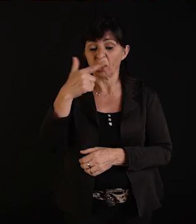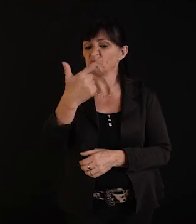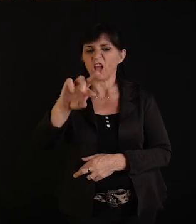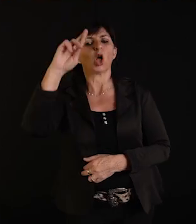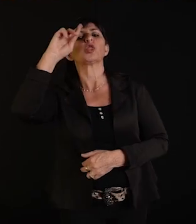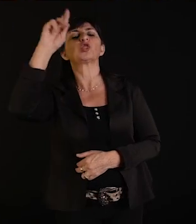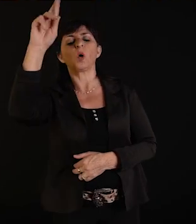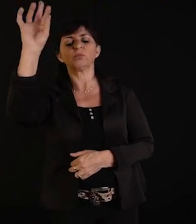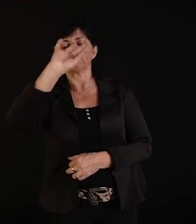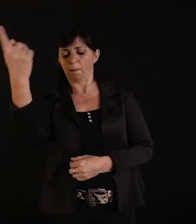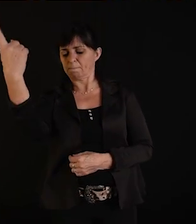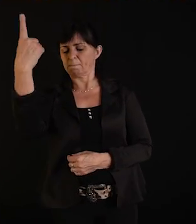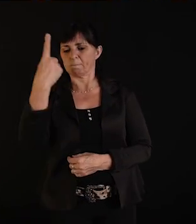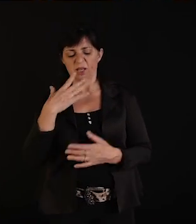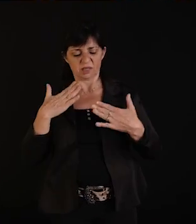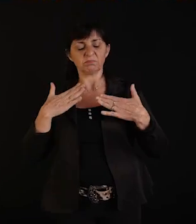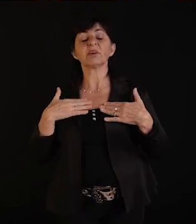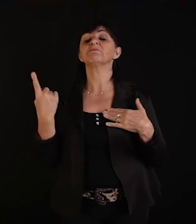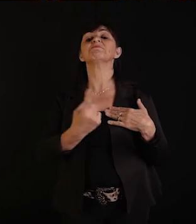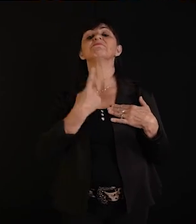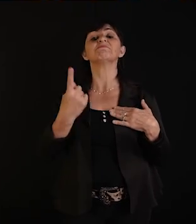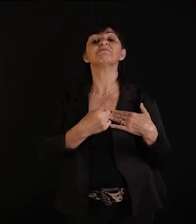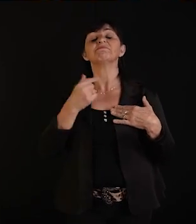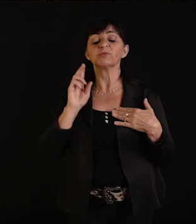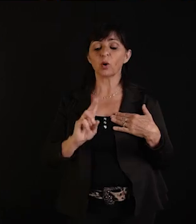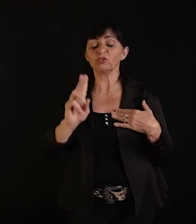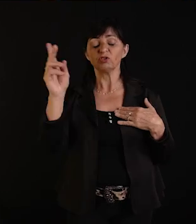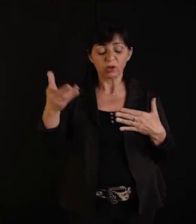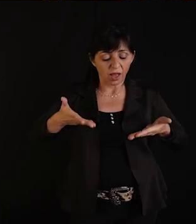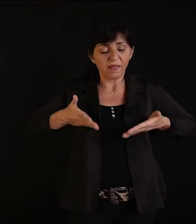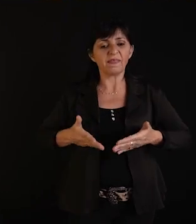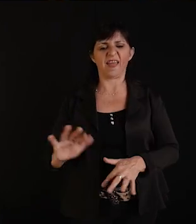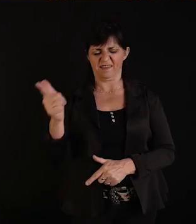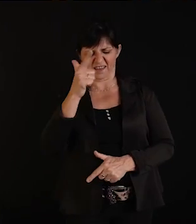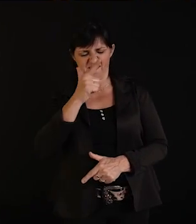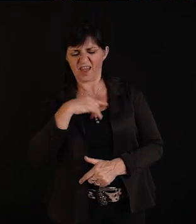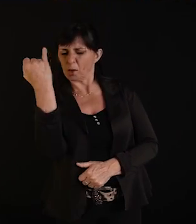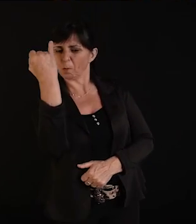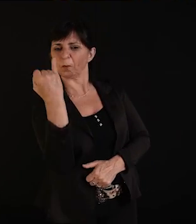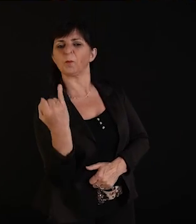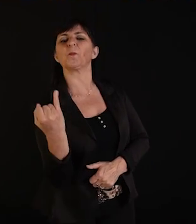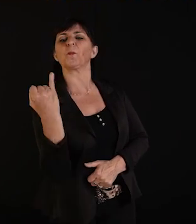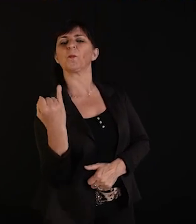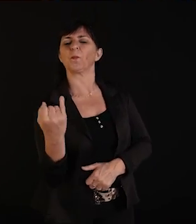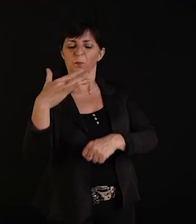nem dona, eu sou o senhor de mim mesmo. Nasci feio e magricela,